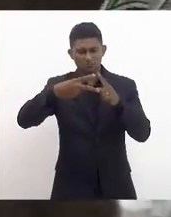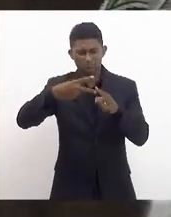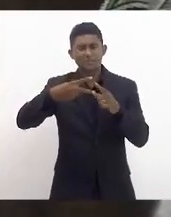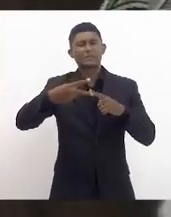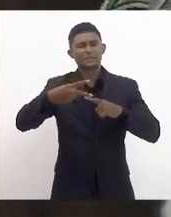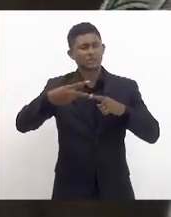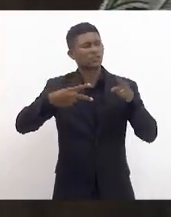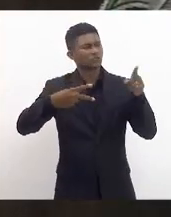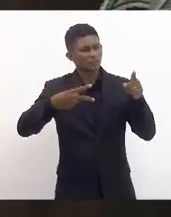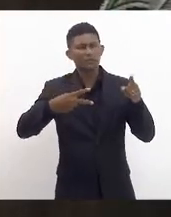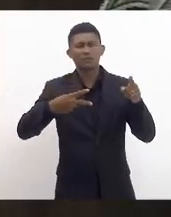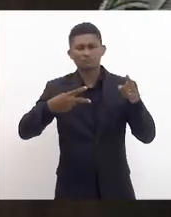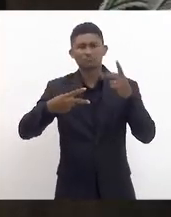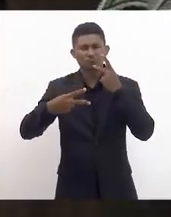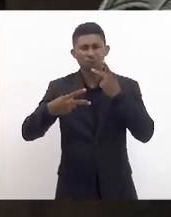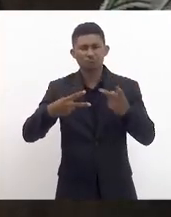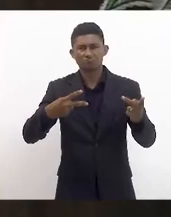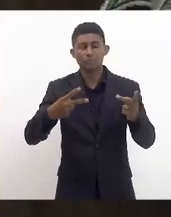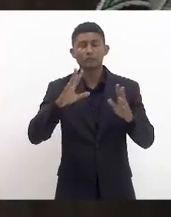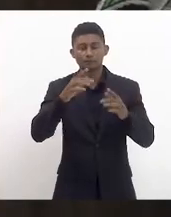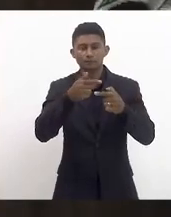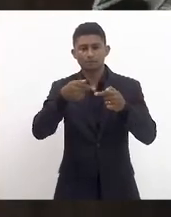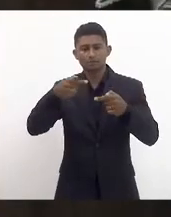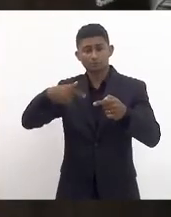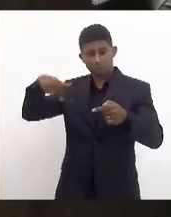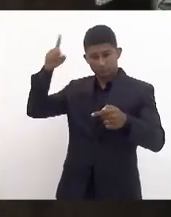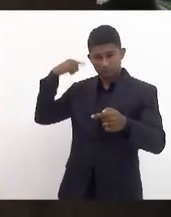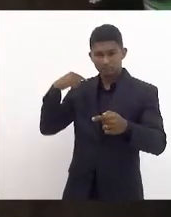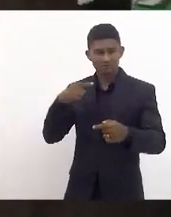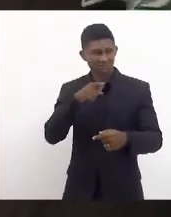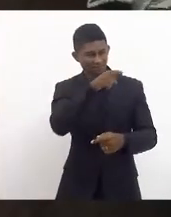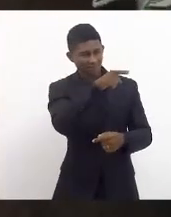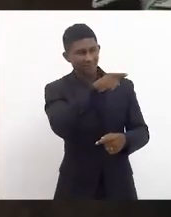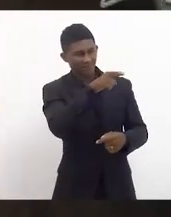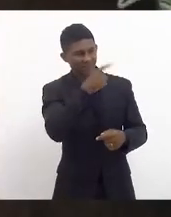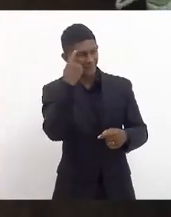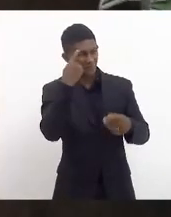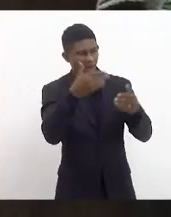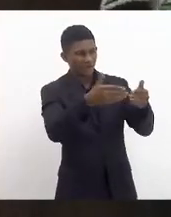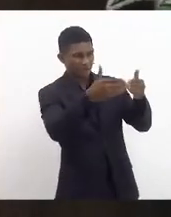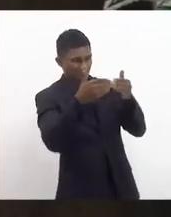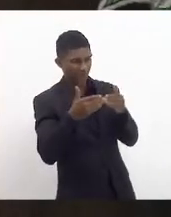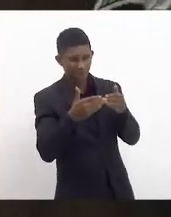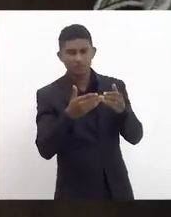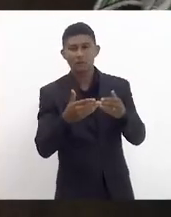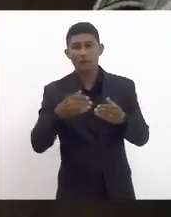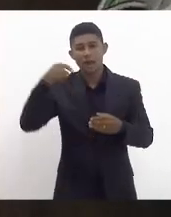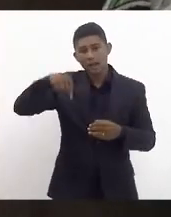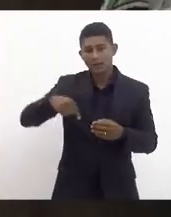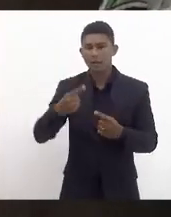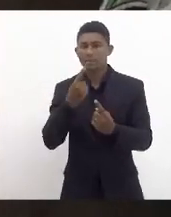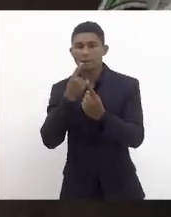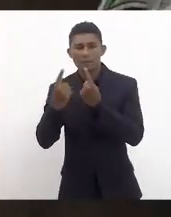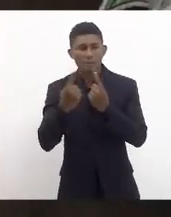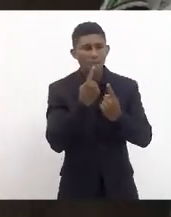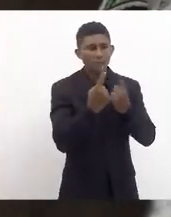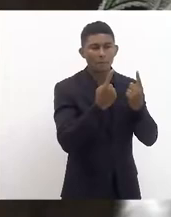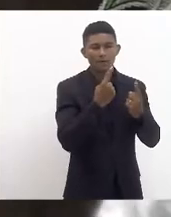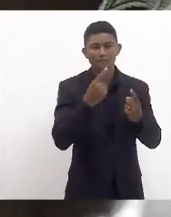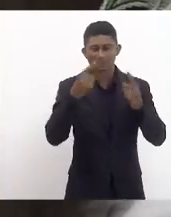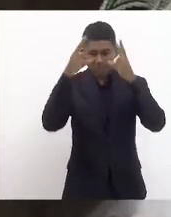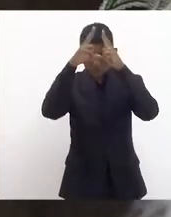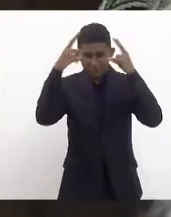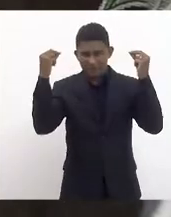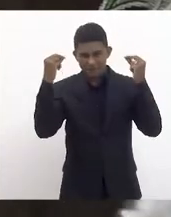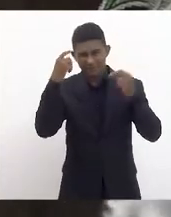aí. Na semana passada, Vossa Excelência estava em licença, nós debatemos aqui, enfermeira Rejane e eu,